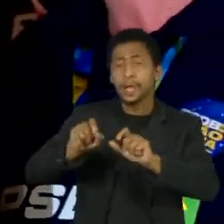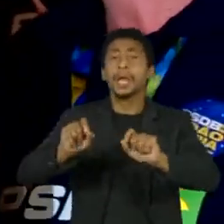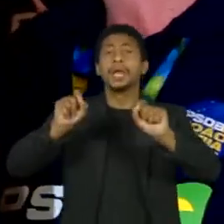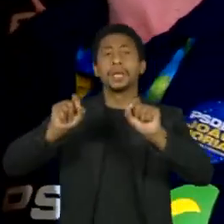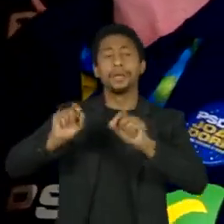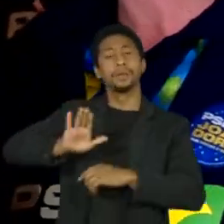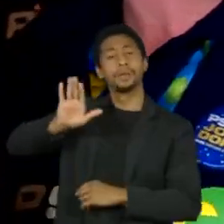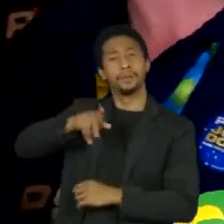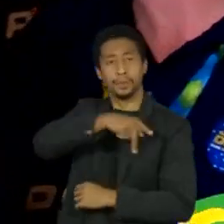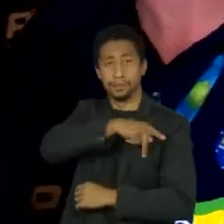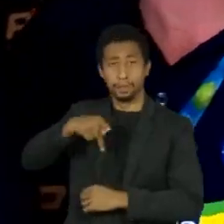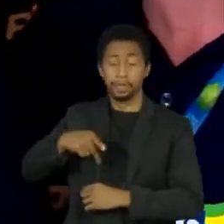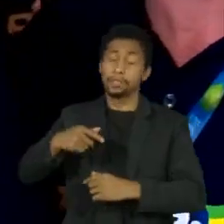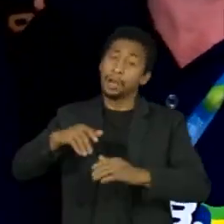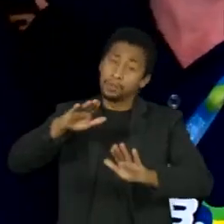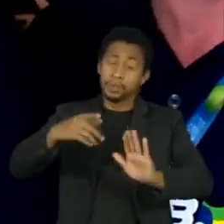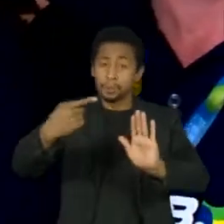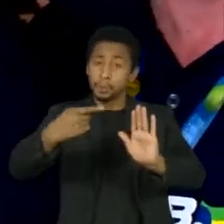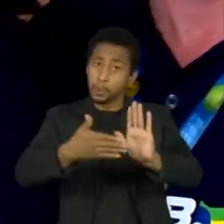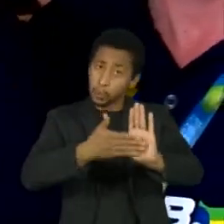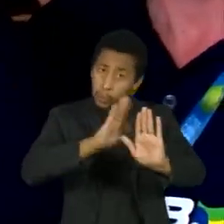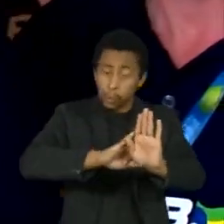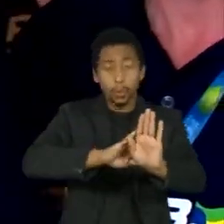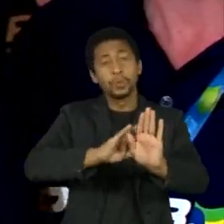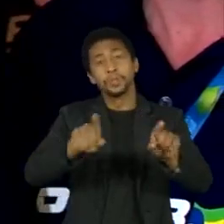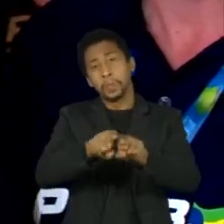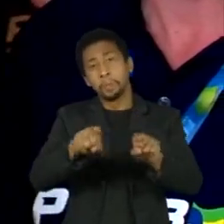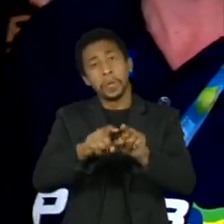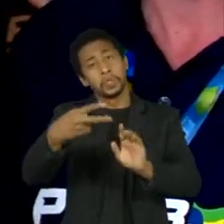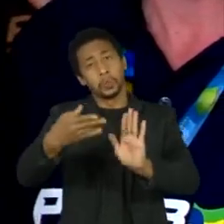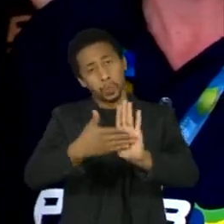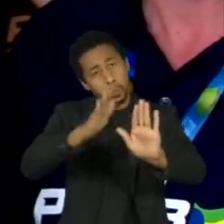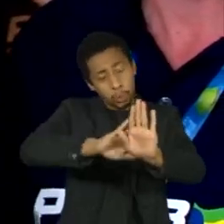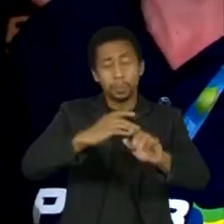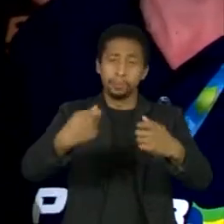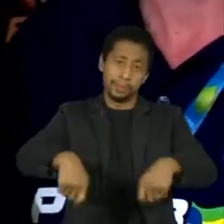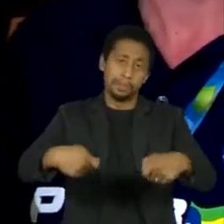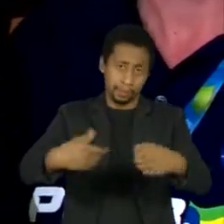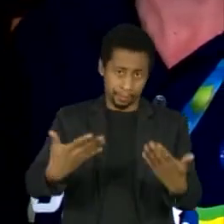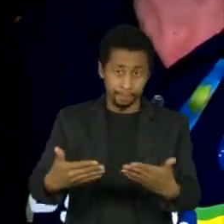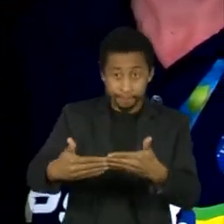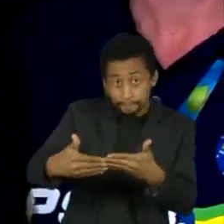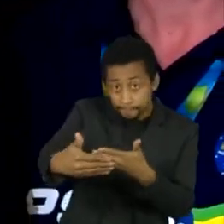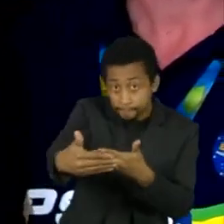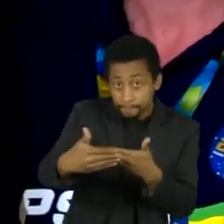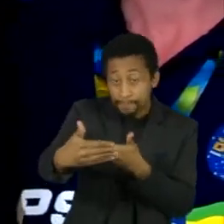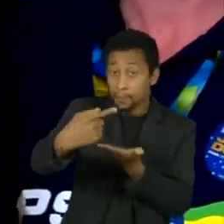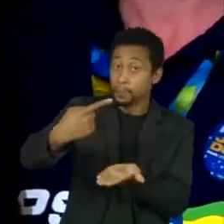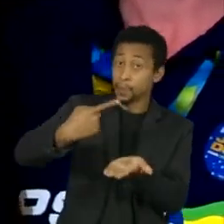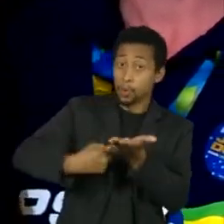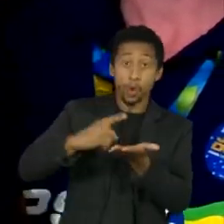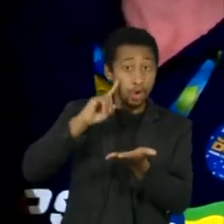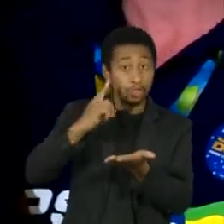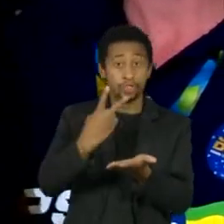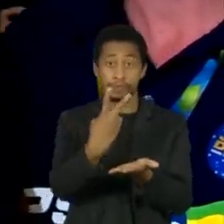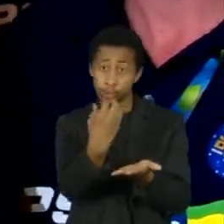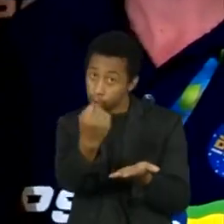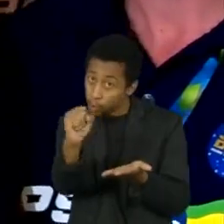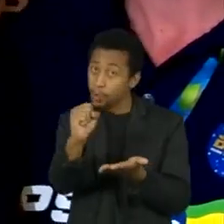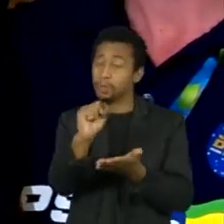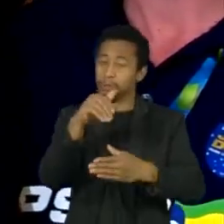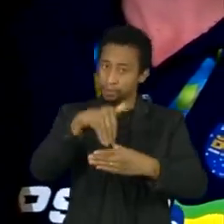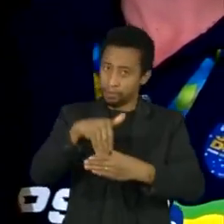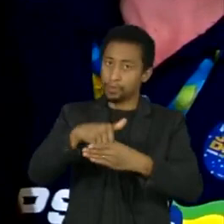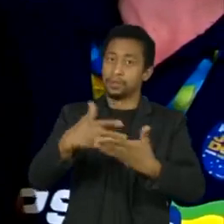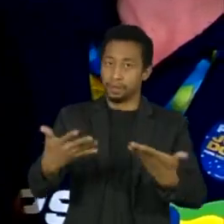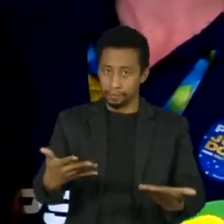se não houvesse maioria absoluta no primeiro turno. Portanto, a previsão para o dia 28 já estava estabelecida, as urnas